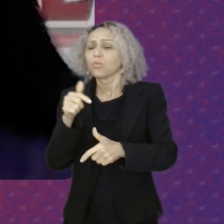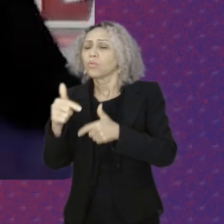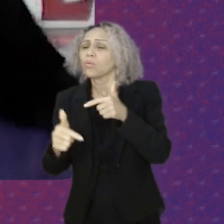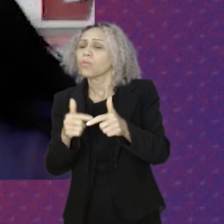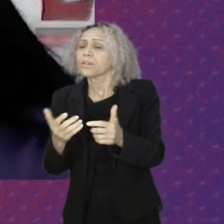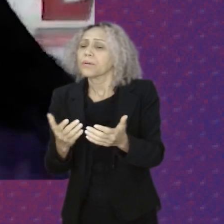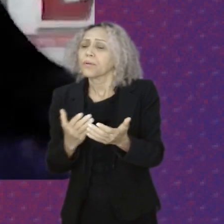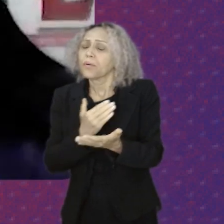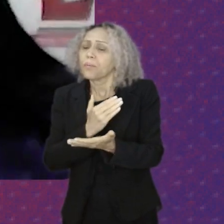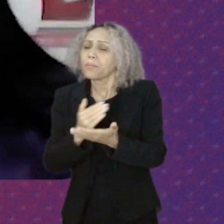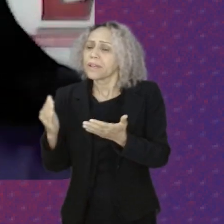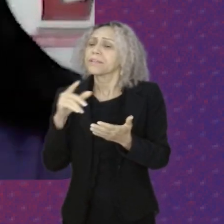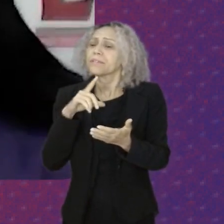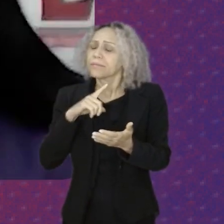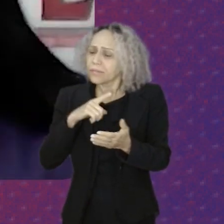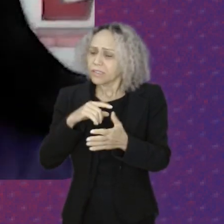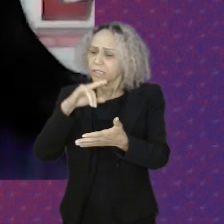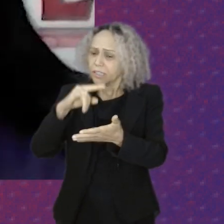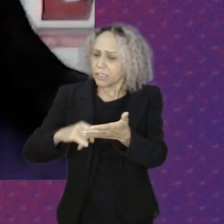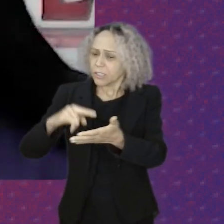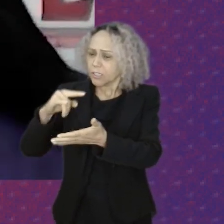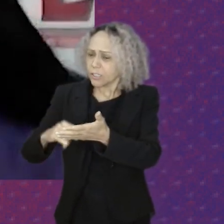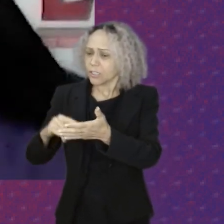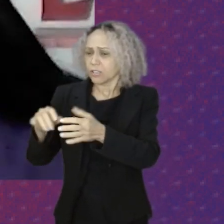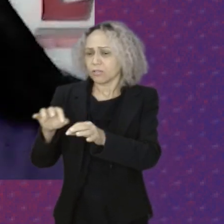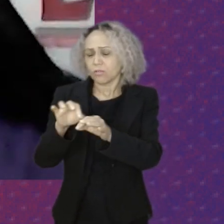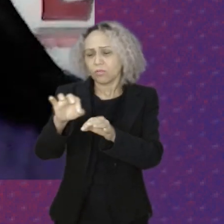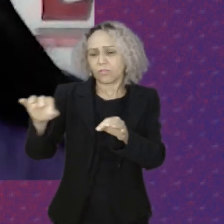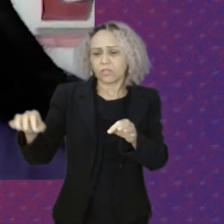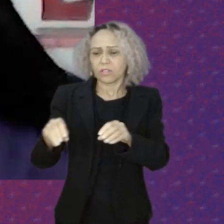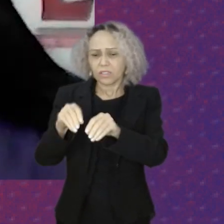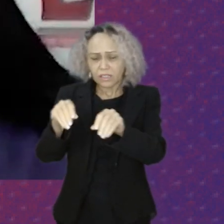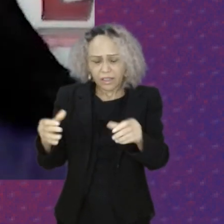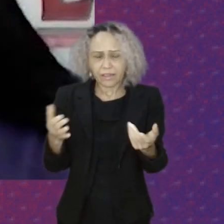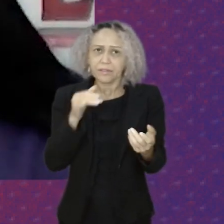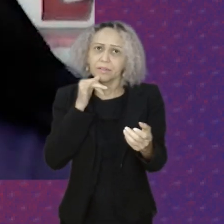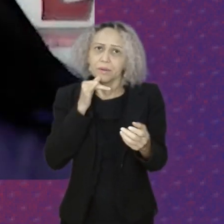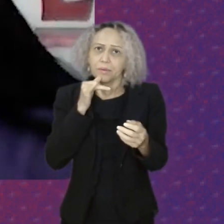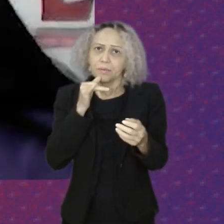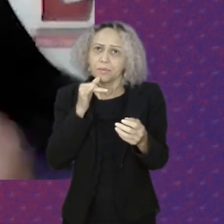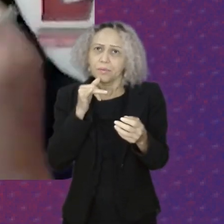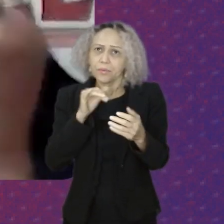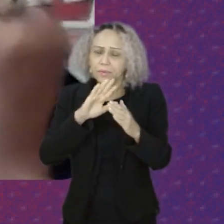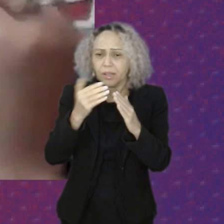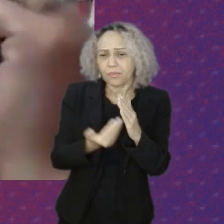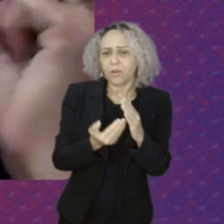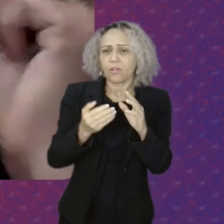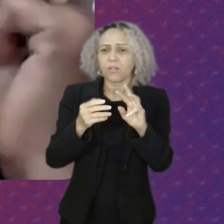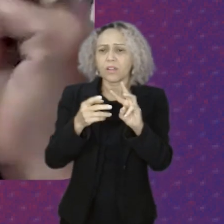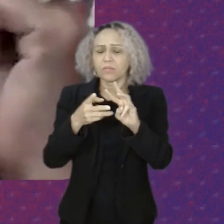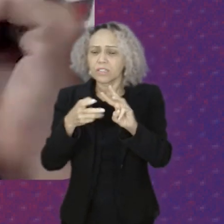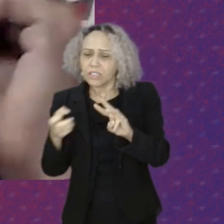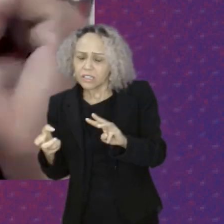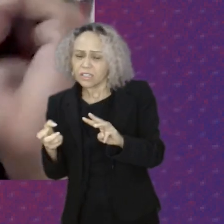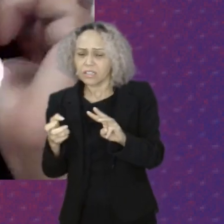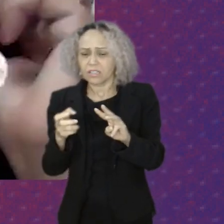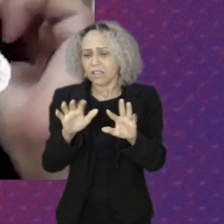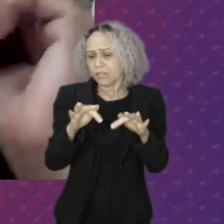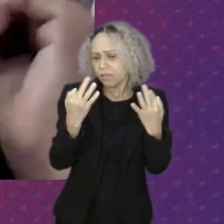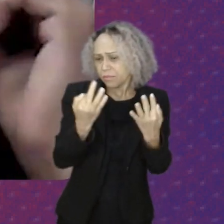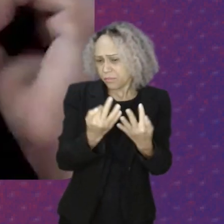familiares, os quilombolas, os indígenas, a gente, nesse contexto dos anos 90, começa a ter